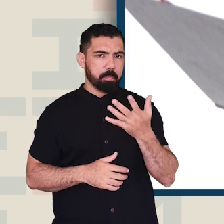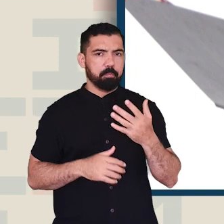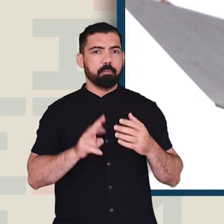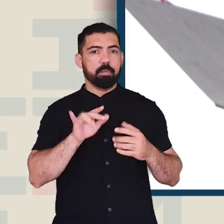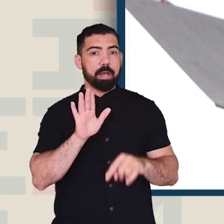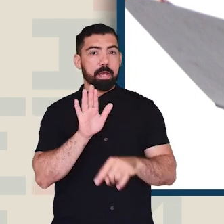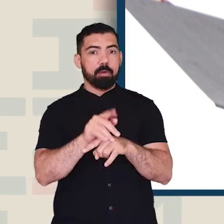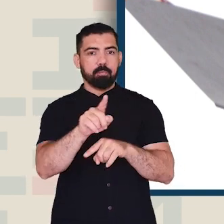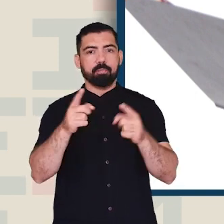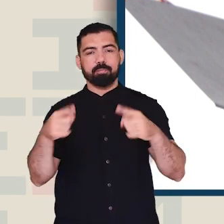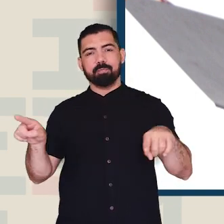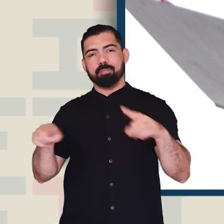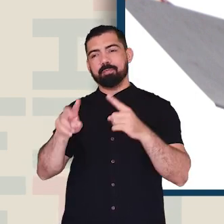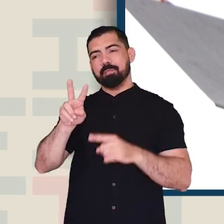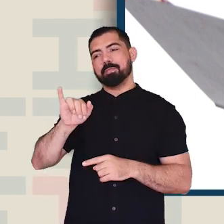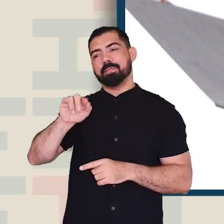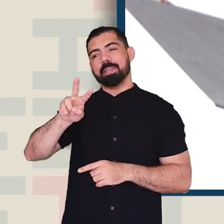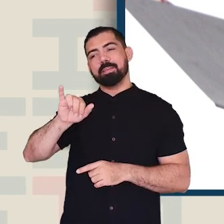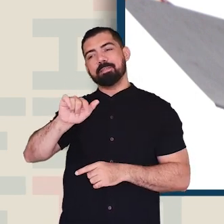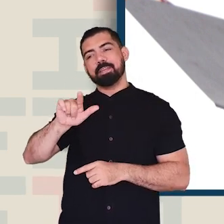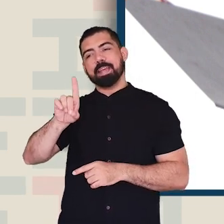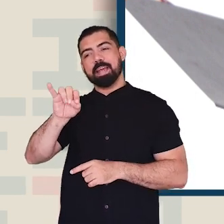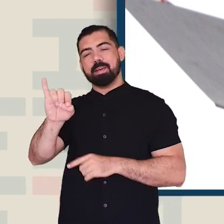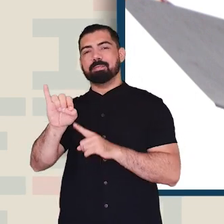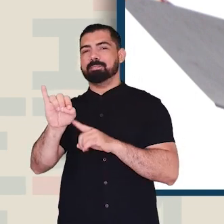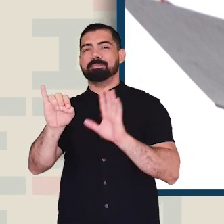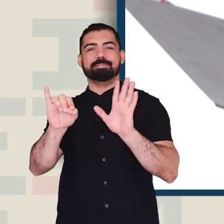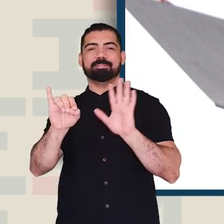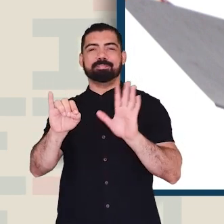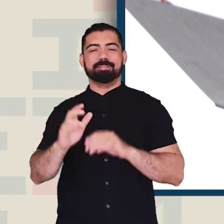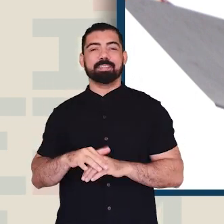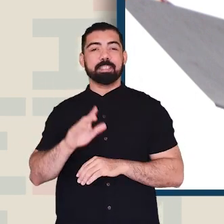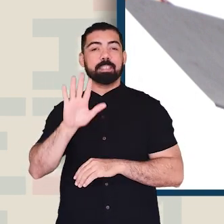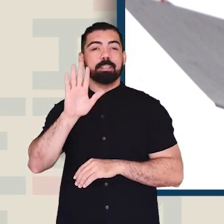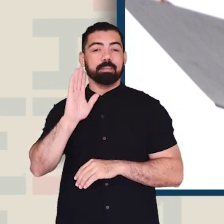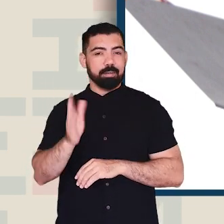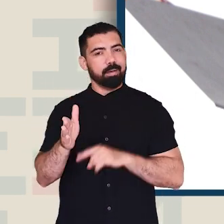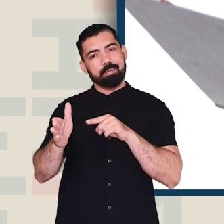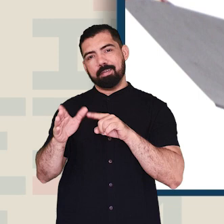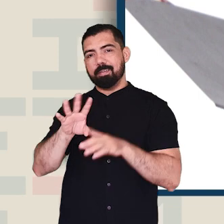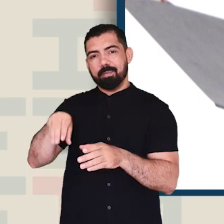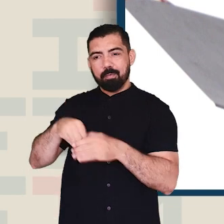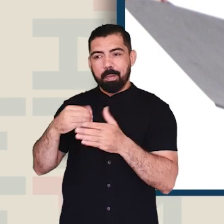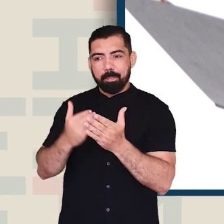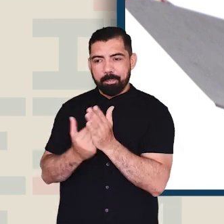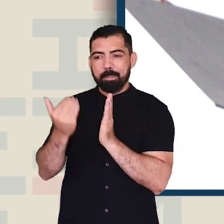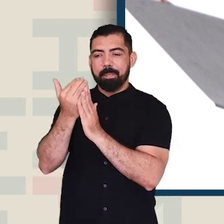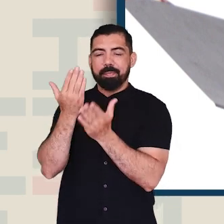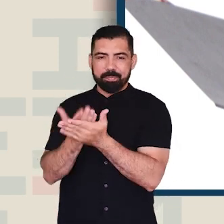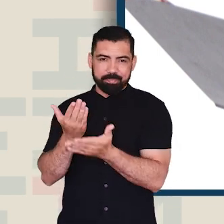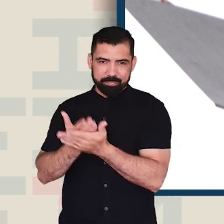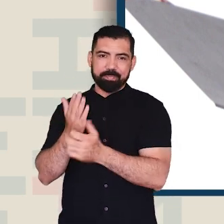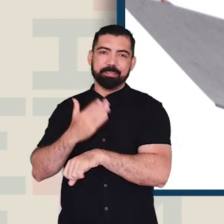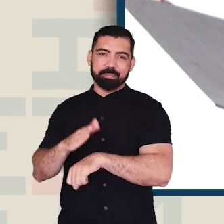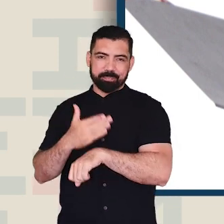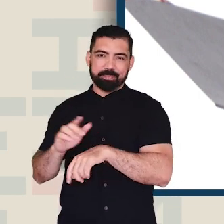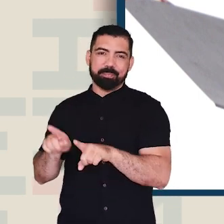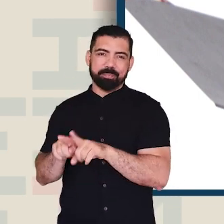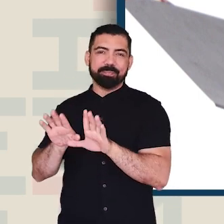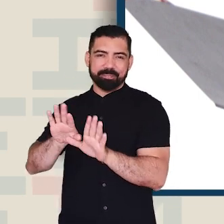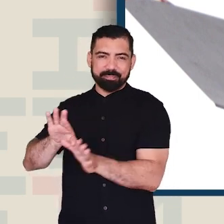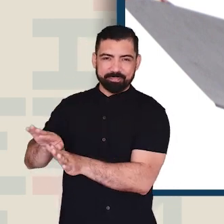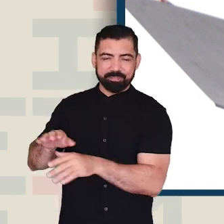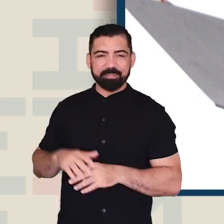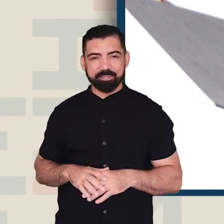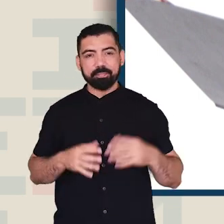do Vivaldi na sua frente e sair tocando, né? Isso é uma coisa que já envolve mais estudo e mais prática também.